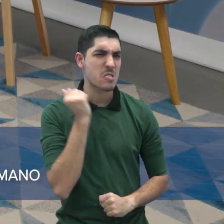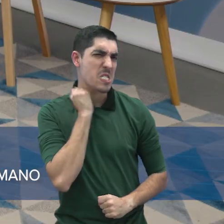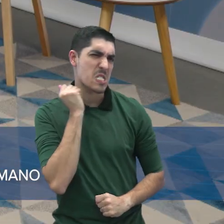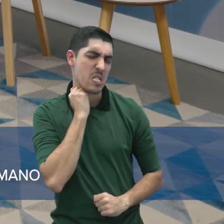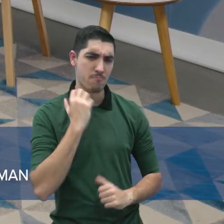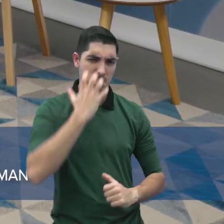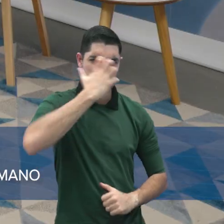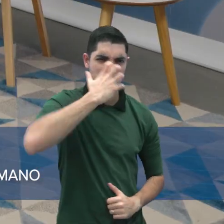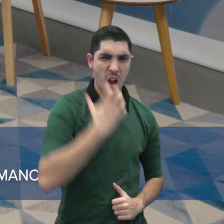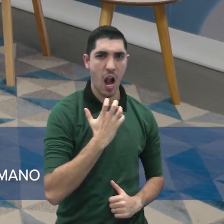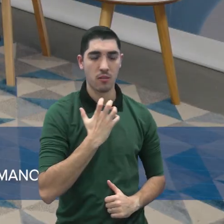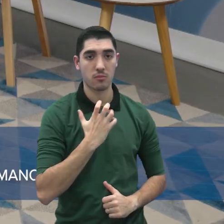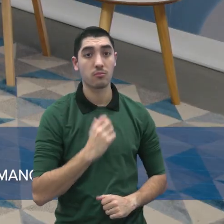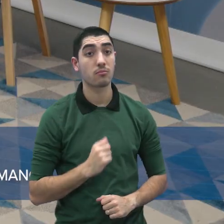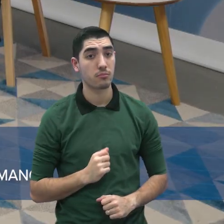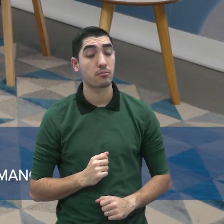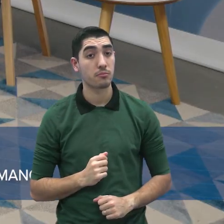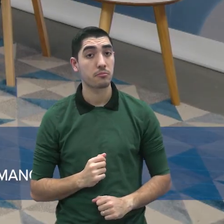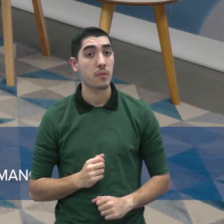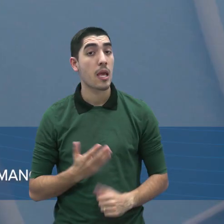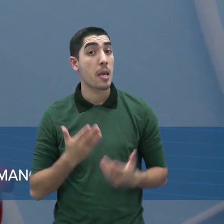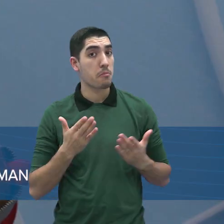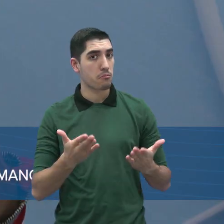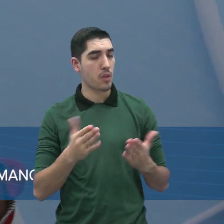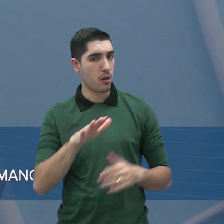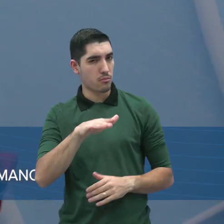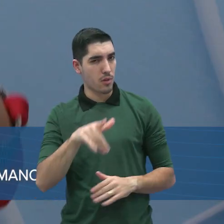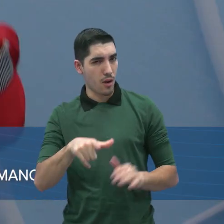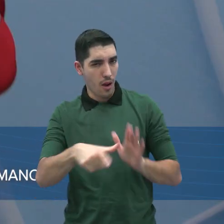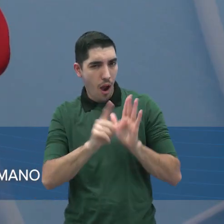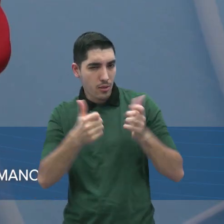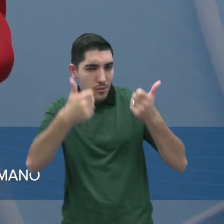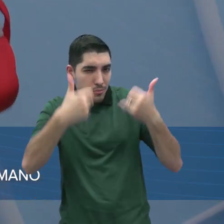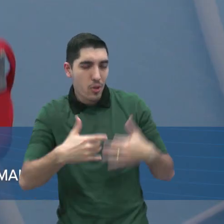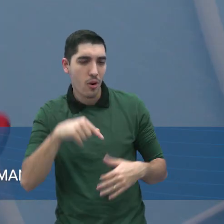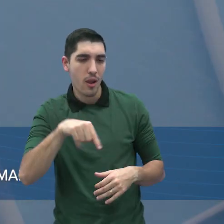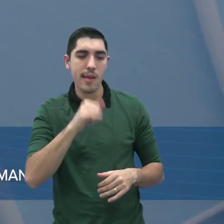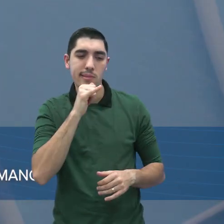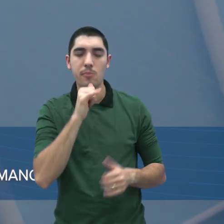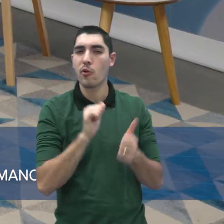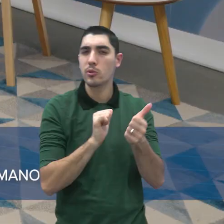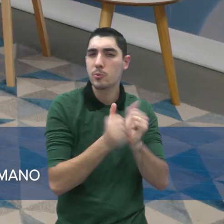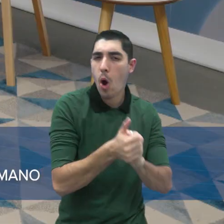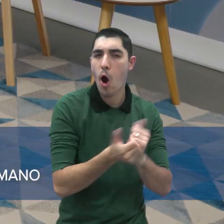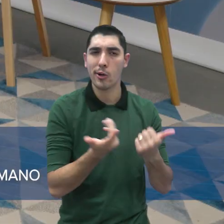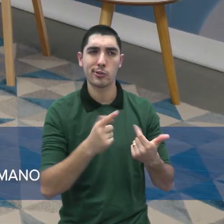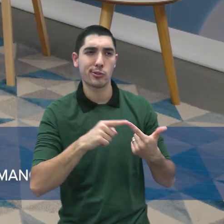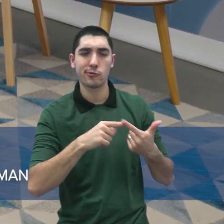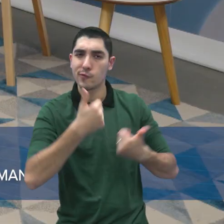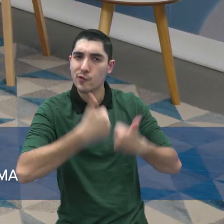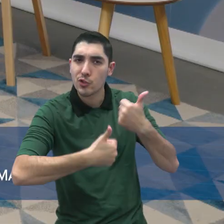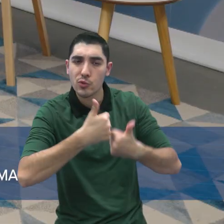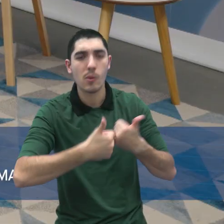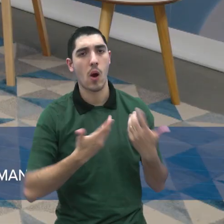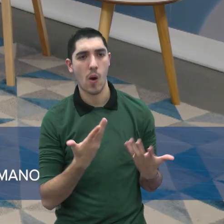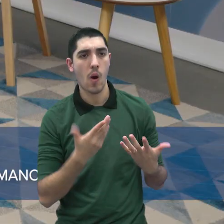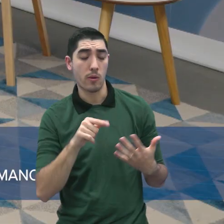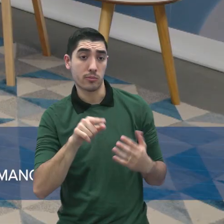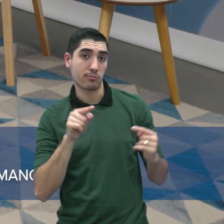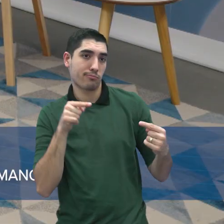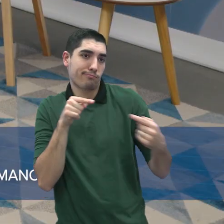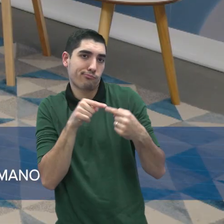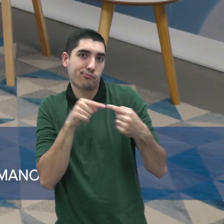gente falou, né, Daniela, um pouquinho sobre o futebol, o esporte como um todo, sobre essa relação